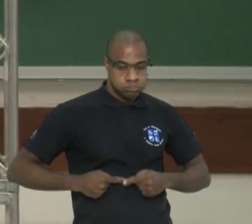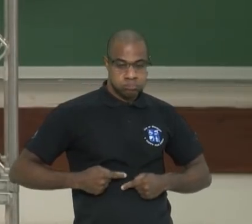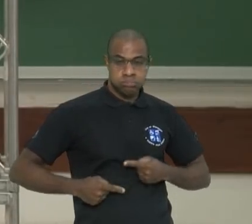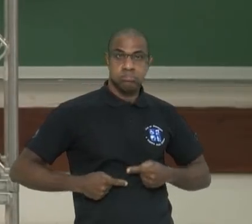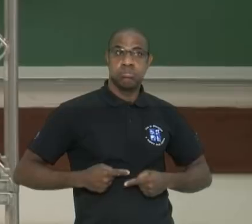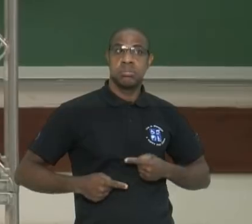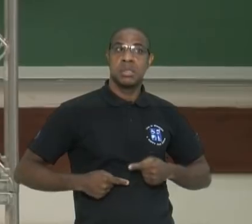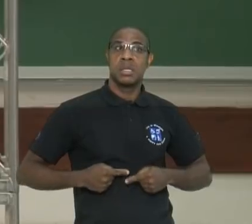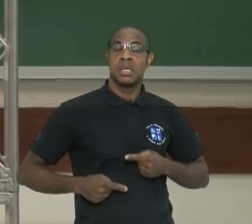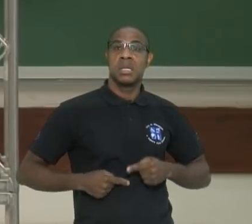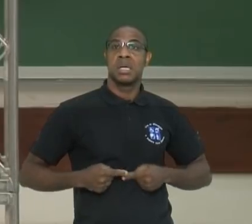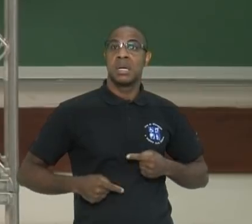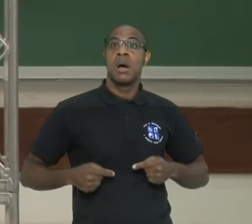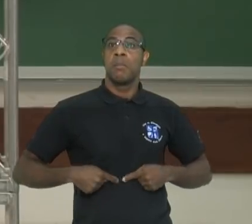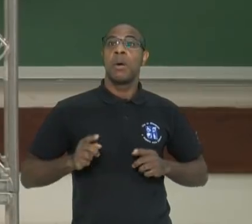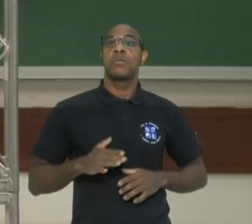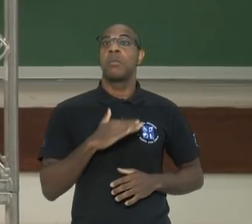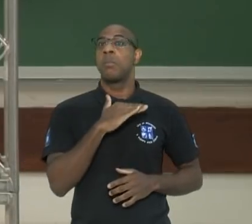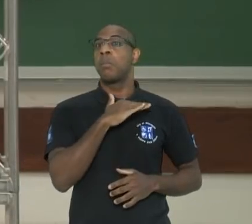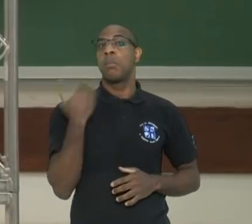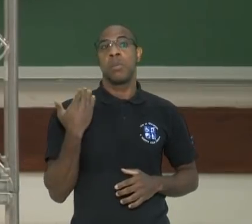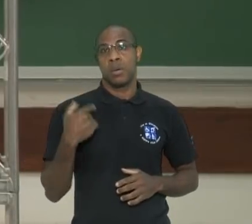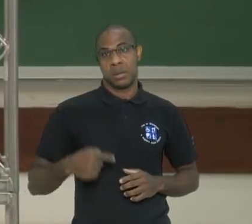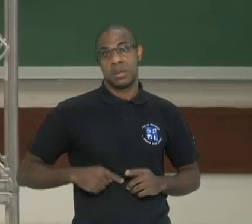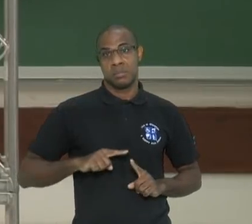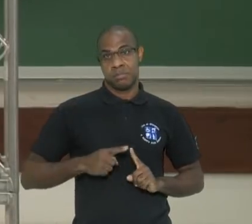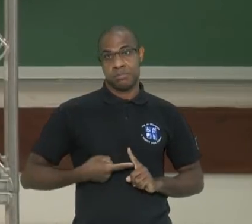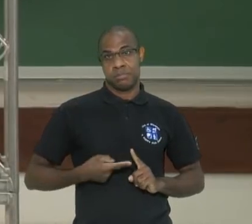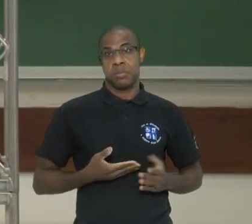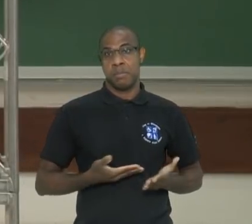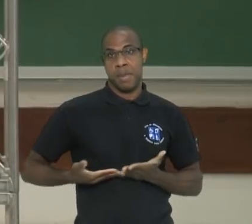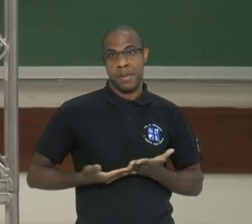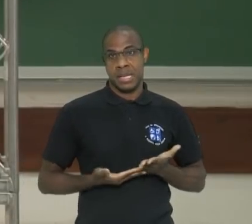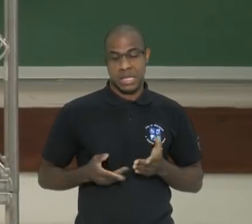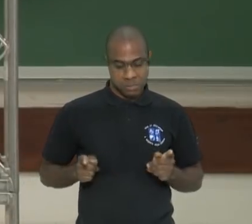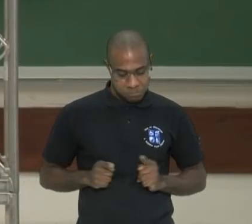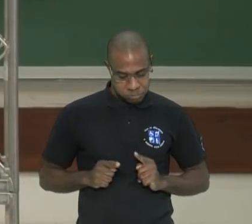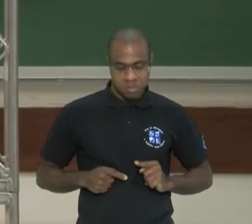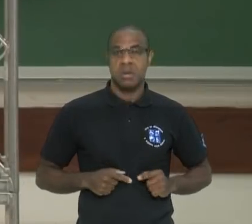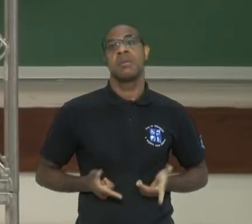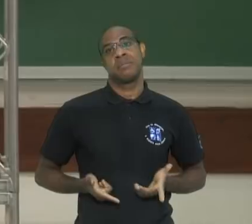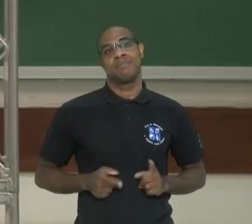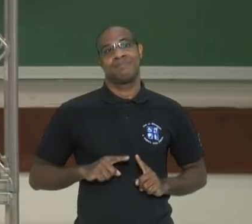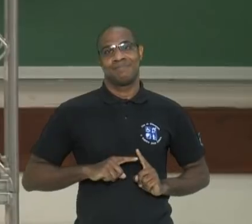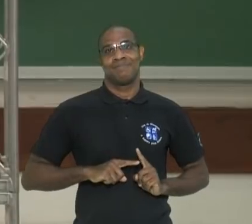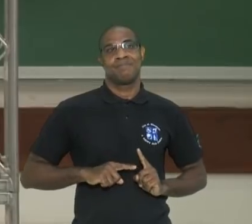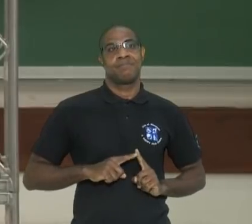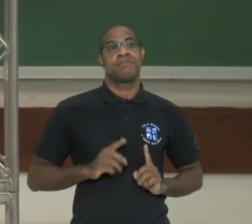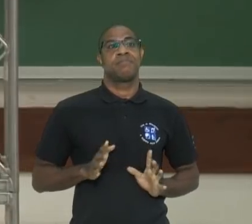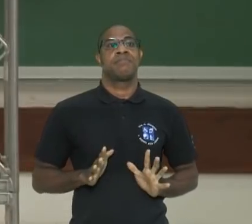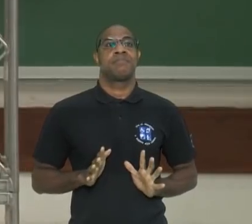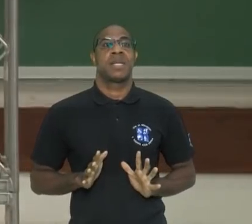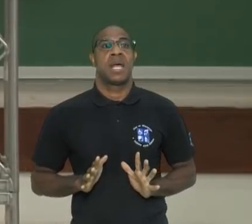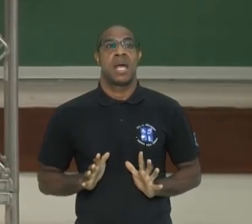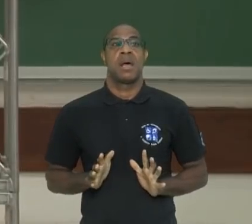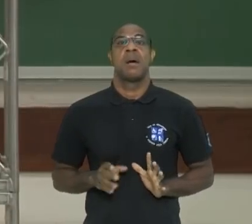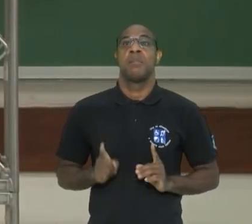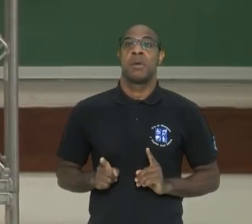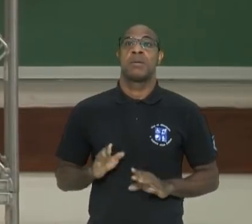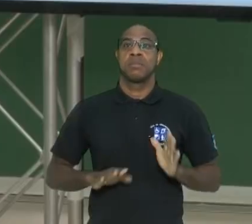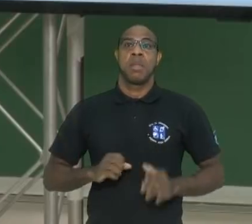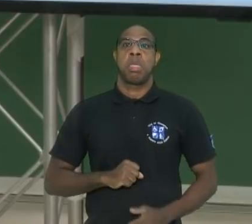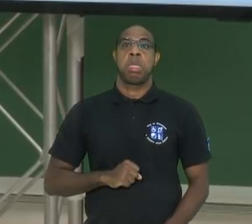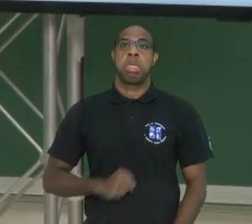podendo até mesmo levar à morte desse bebezinho, desse feto. A mulher pode chegar a